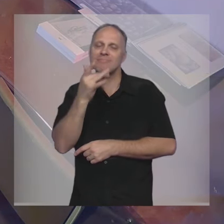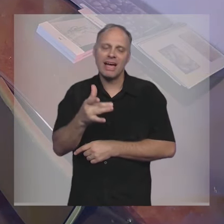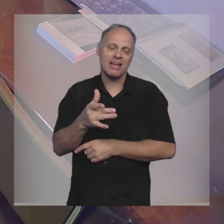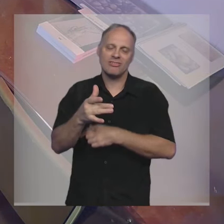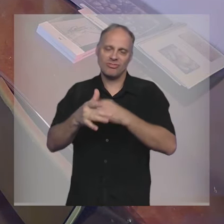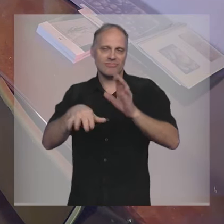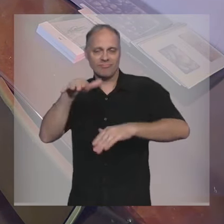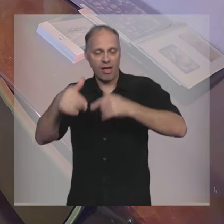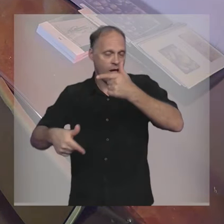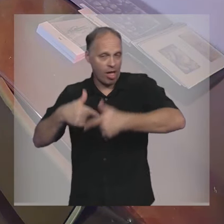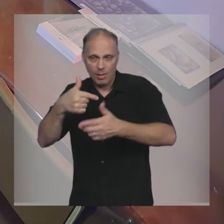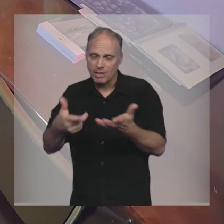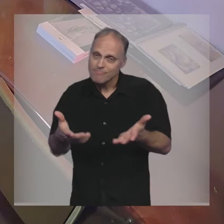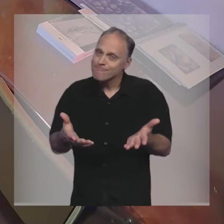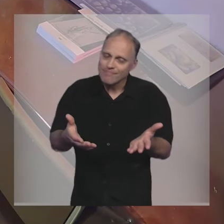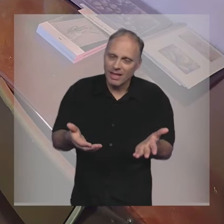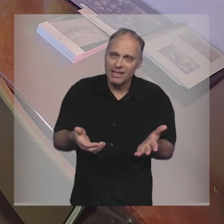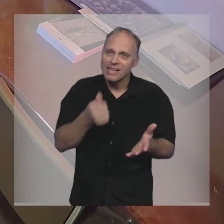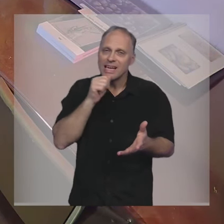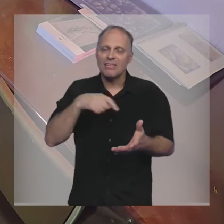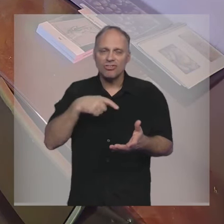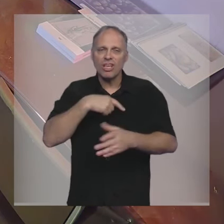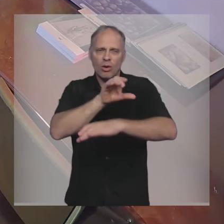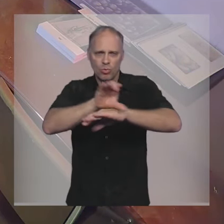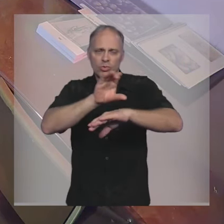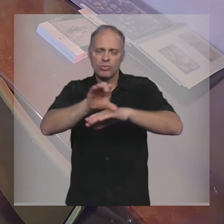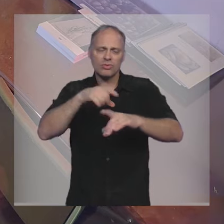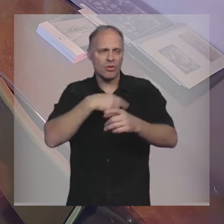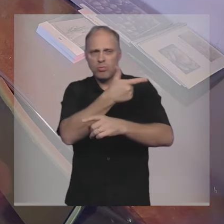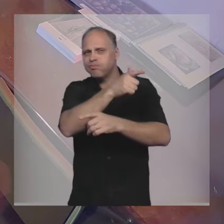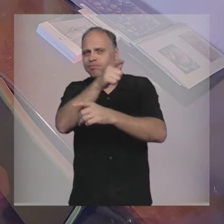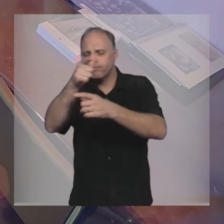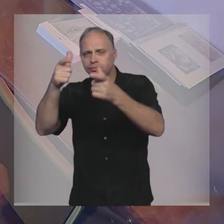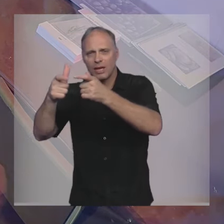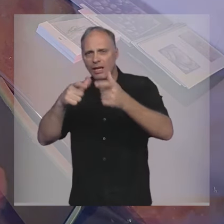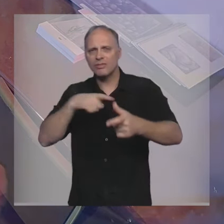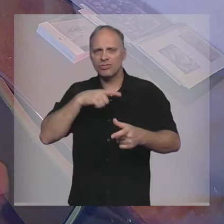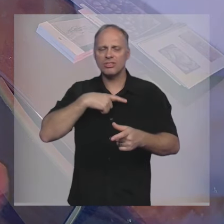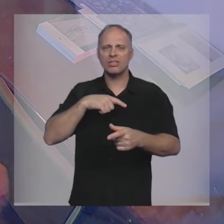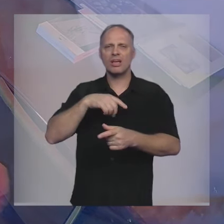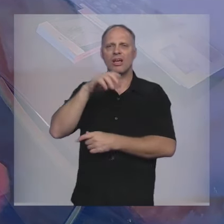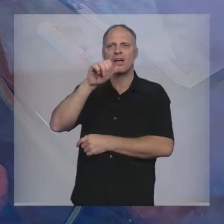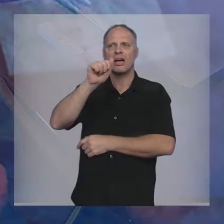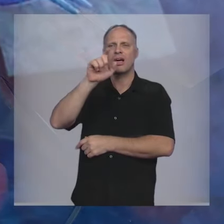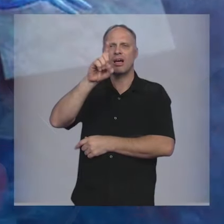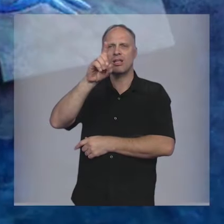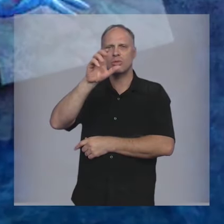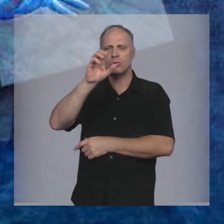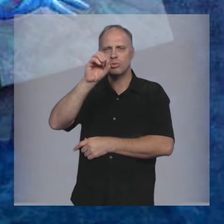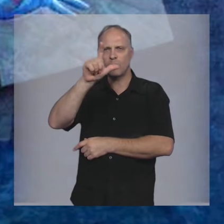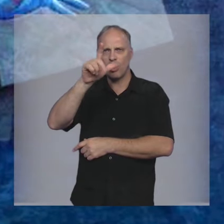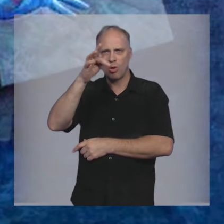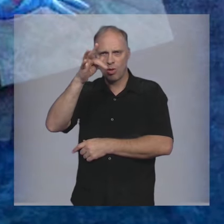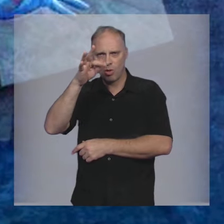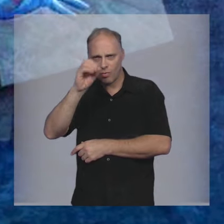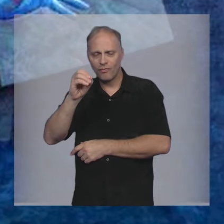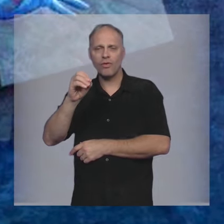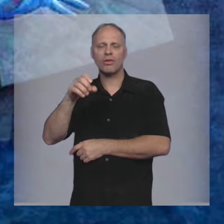Fiz N cursos, assim, com Ledel, Rodolfo Ledel,